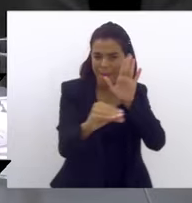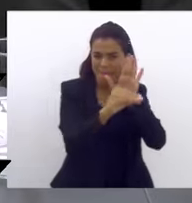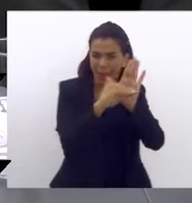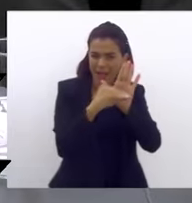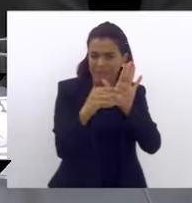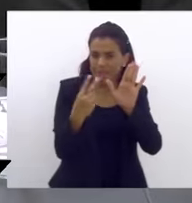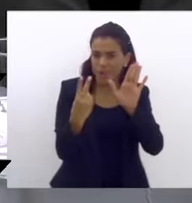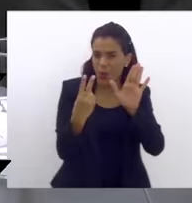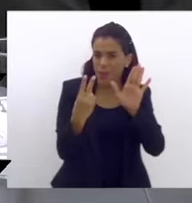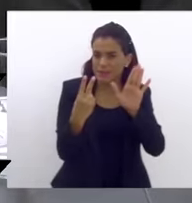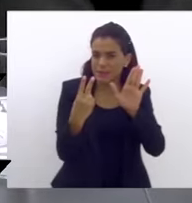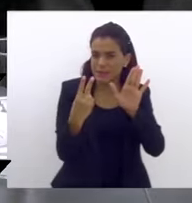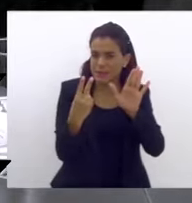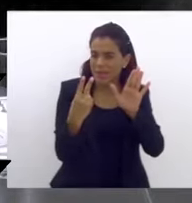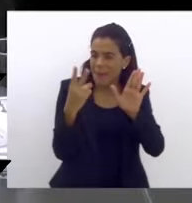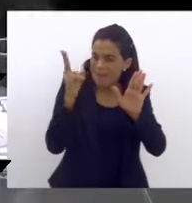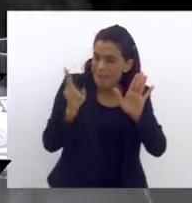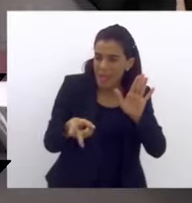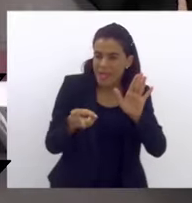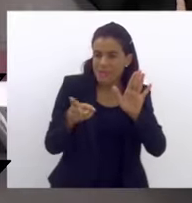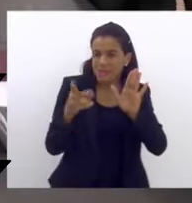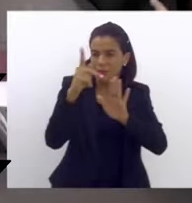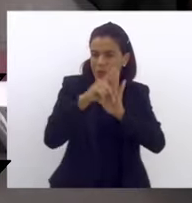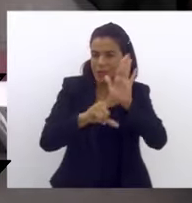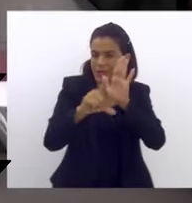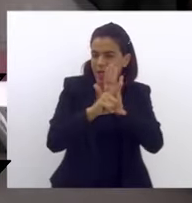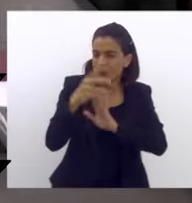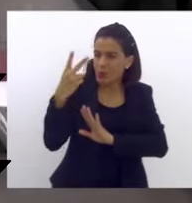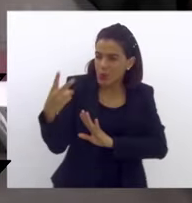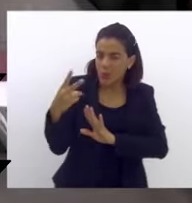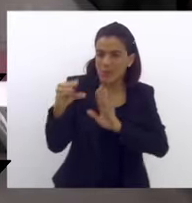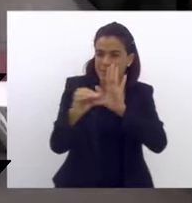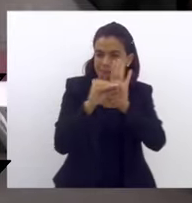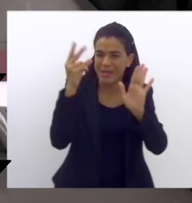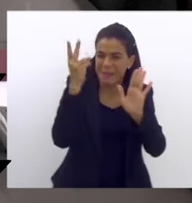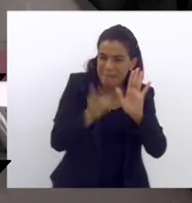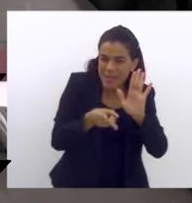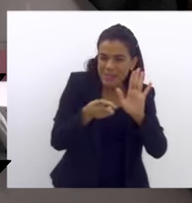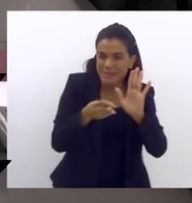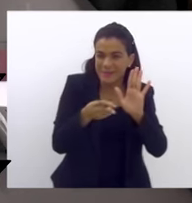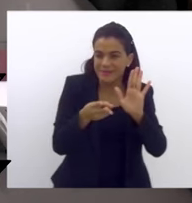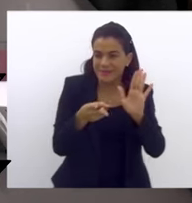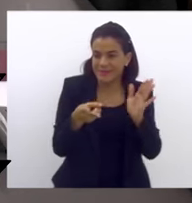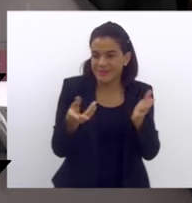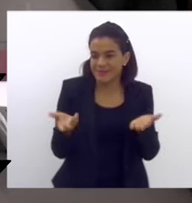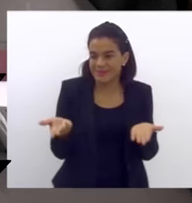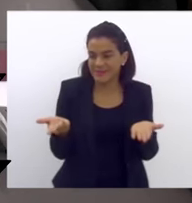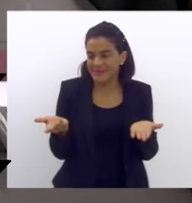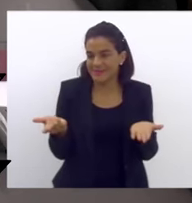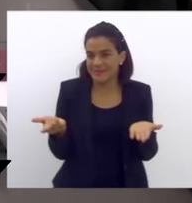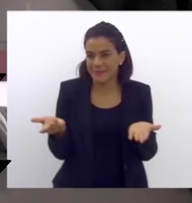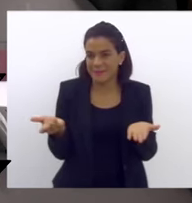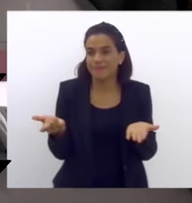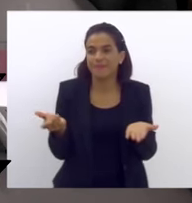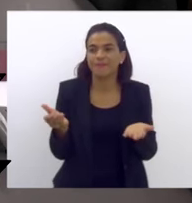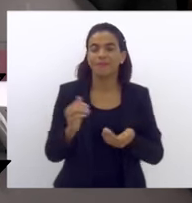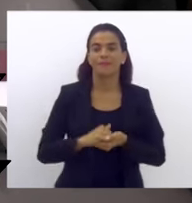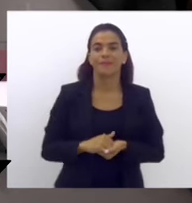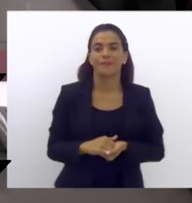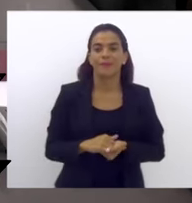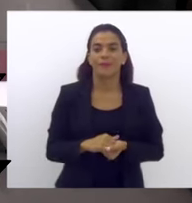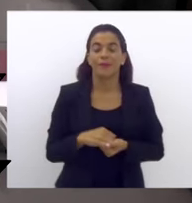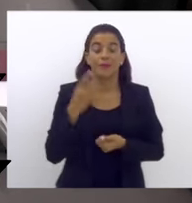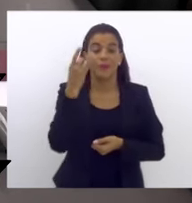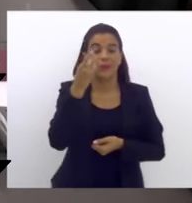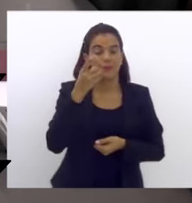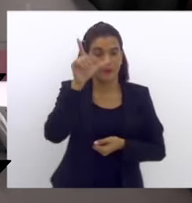precisava Presidente por favor rapidinho pois não Deputado só para resgatar uma questão relevante Deputado Luiz Paulo